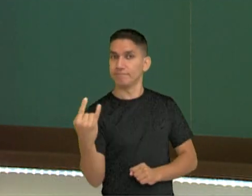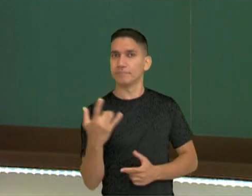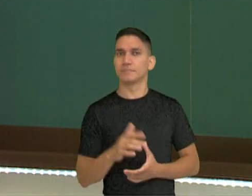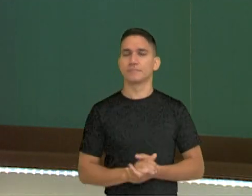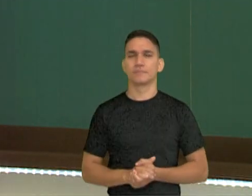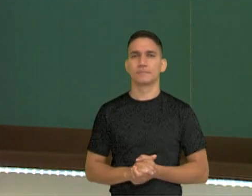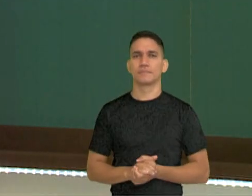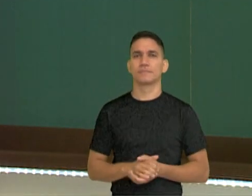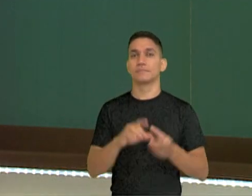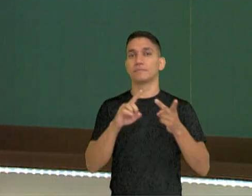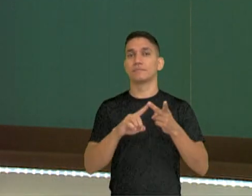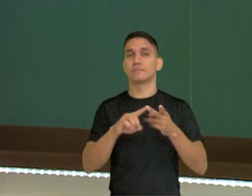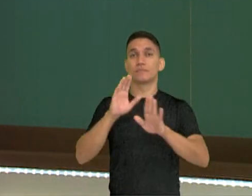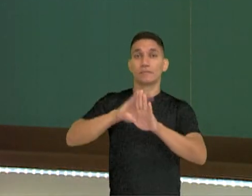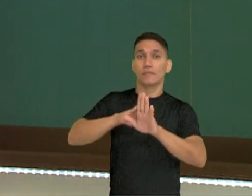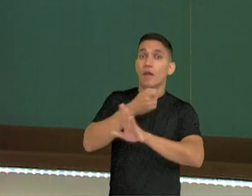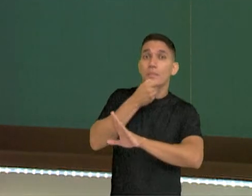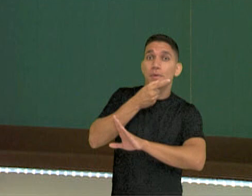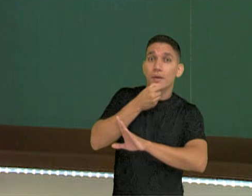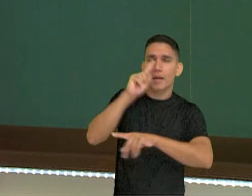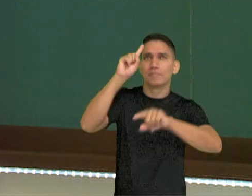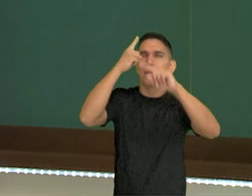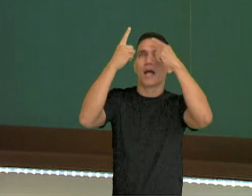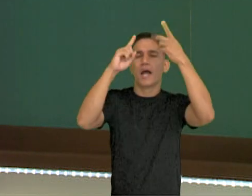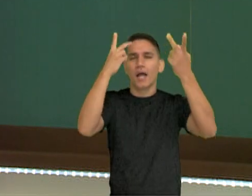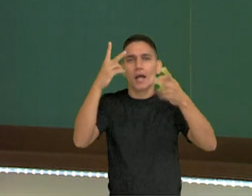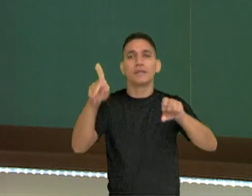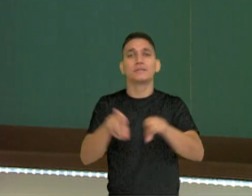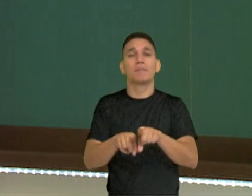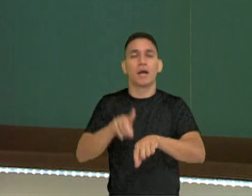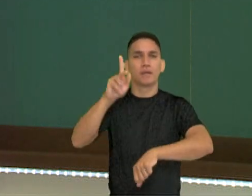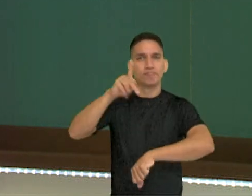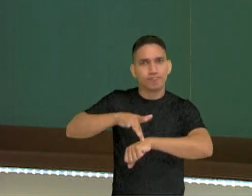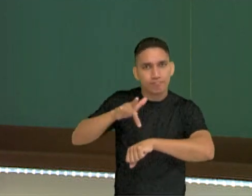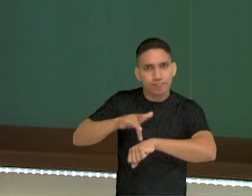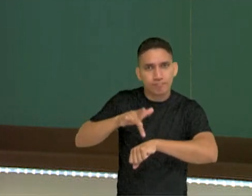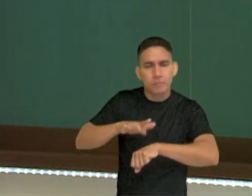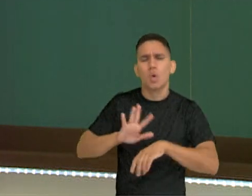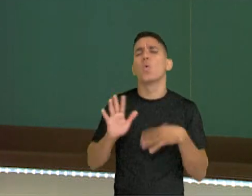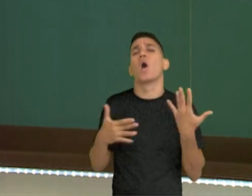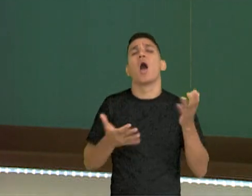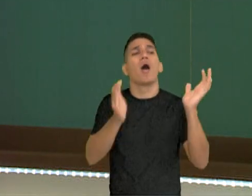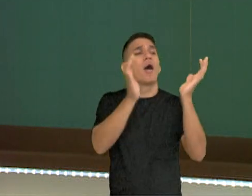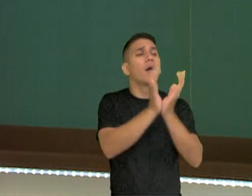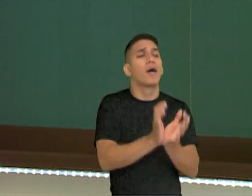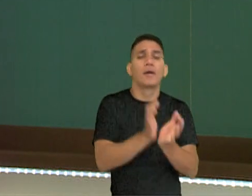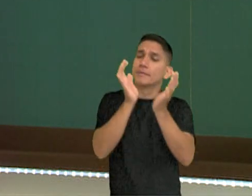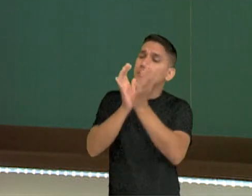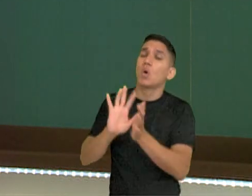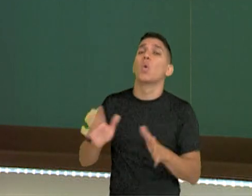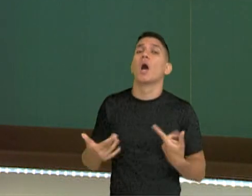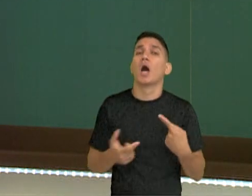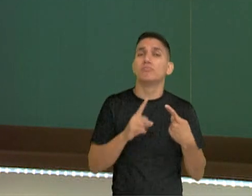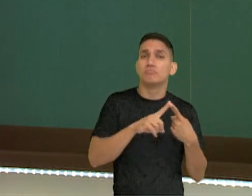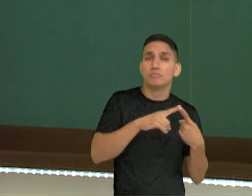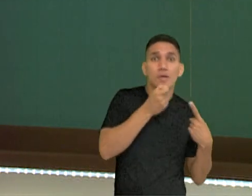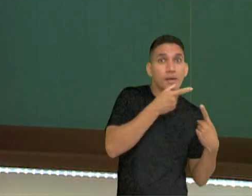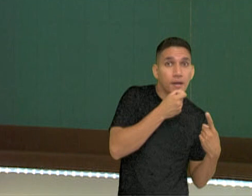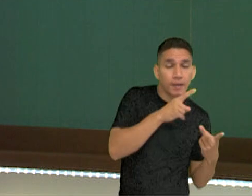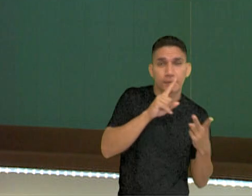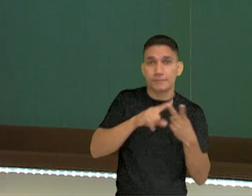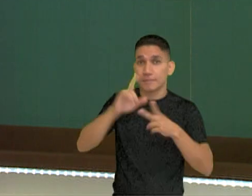Humor, ironia e criatividade. Em que categoria você incluiria aquele texto? Humor,